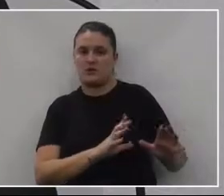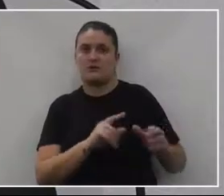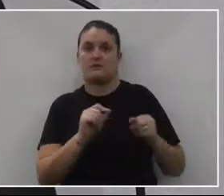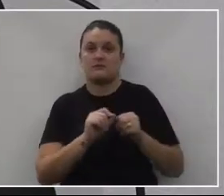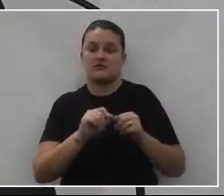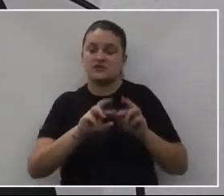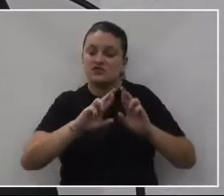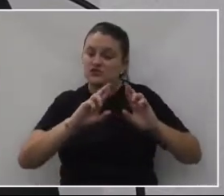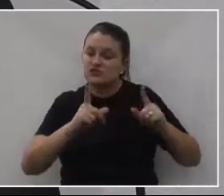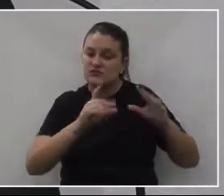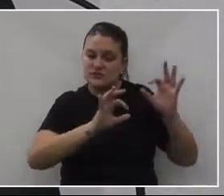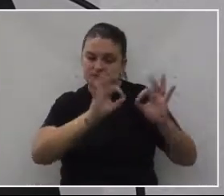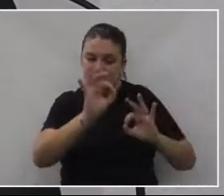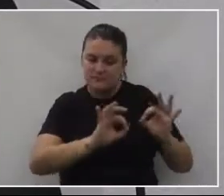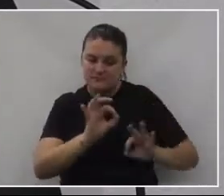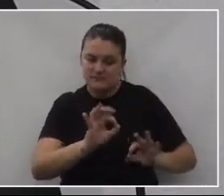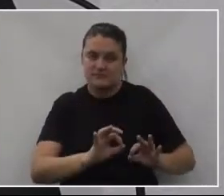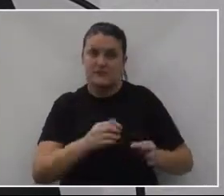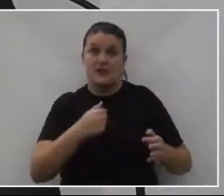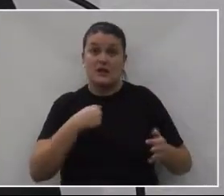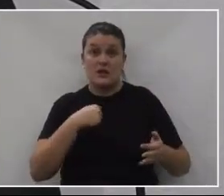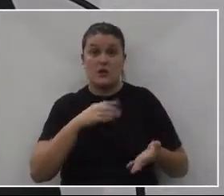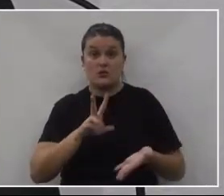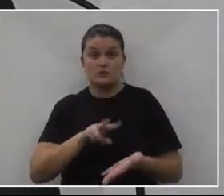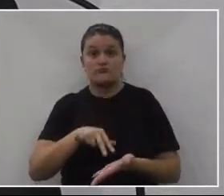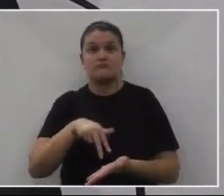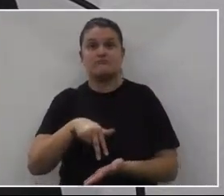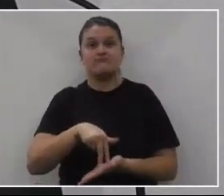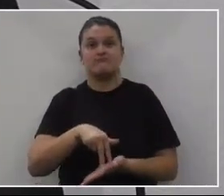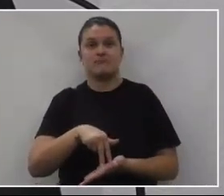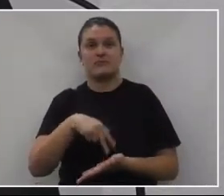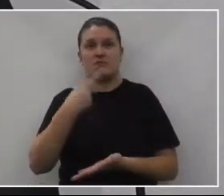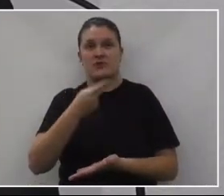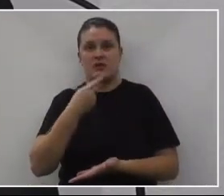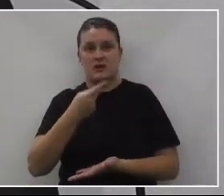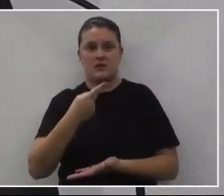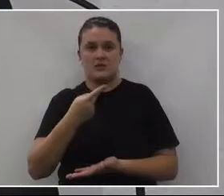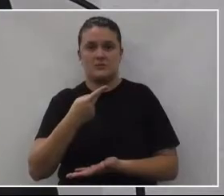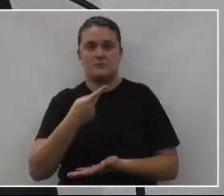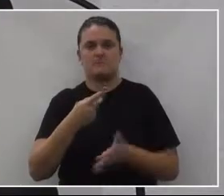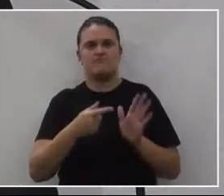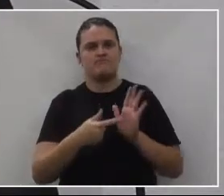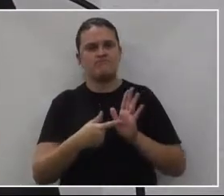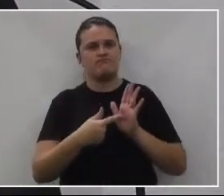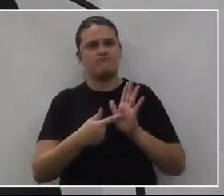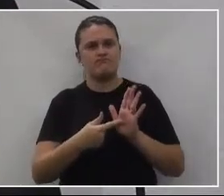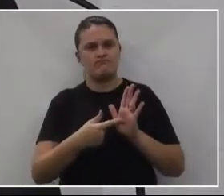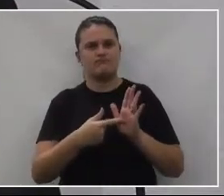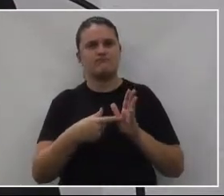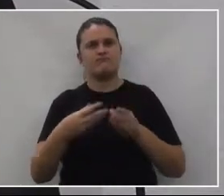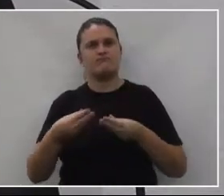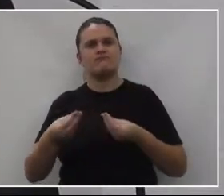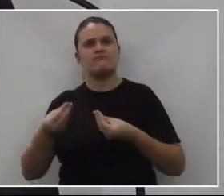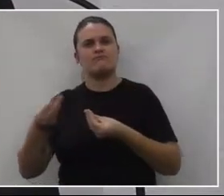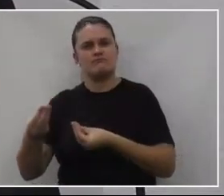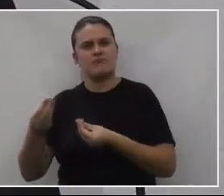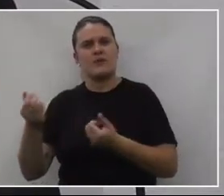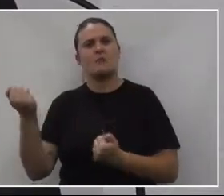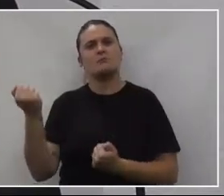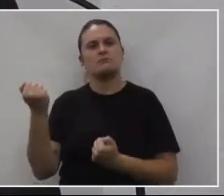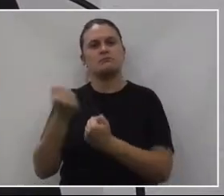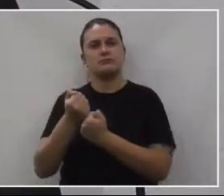essa rearticulação. Então, a minha vinda aqui é para, acima de tudo, manifestar total, integral e restrito